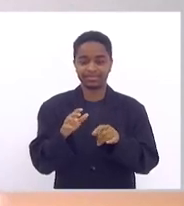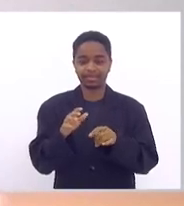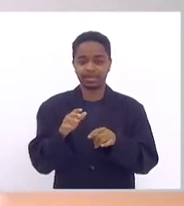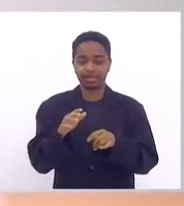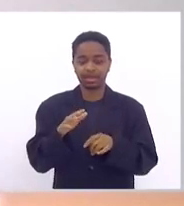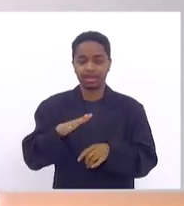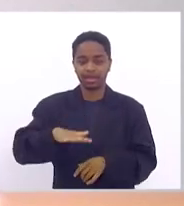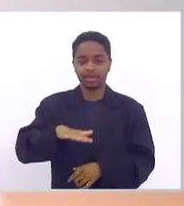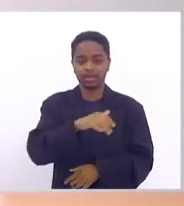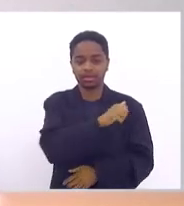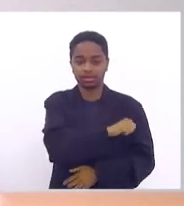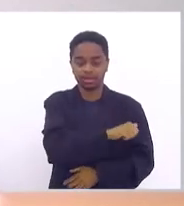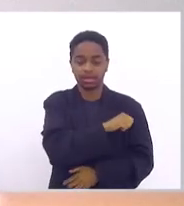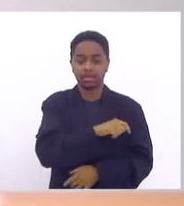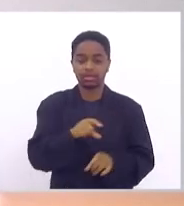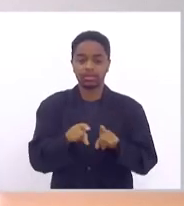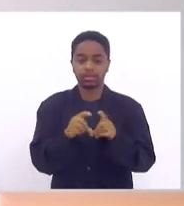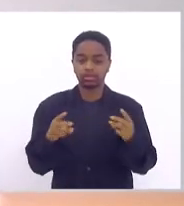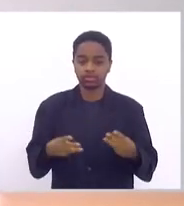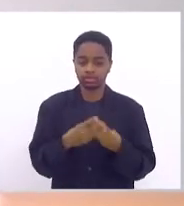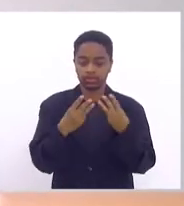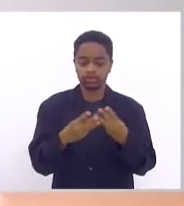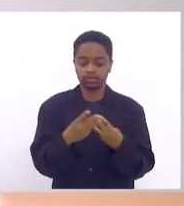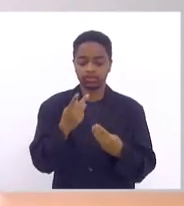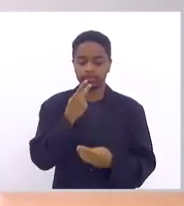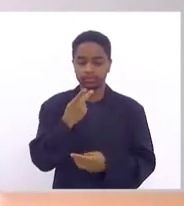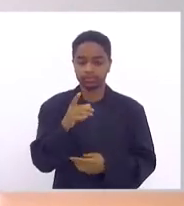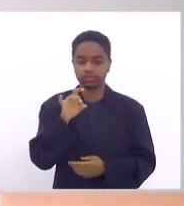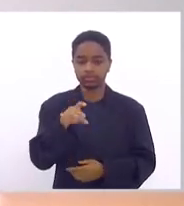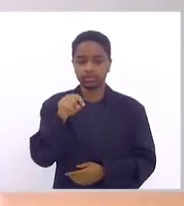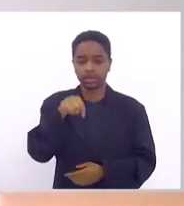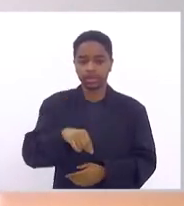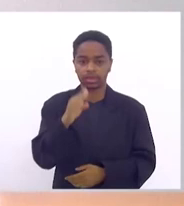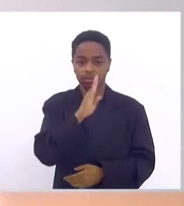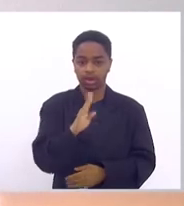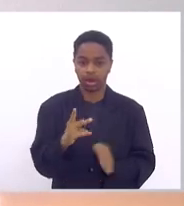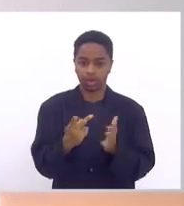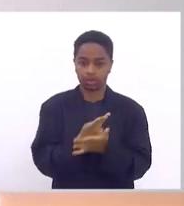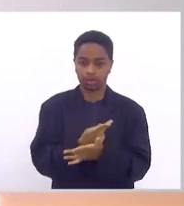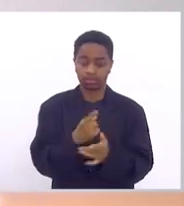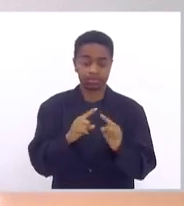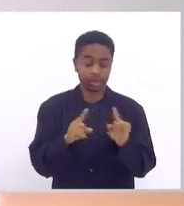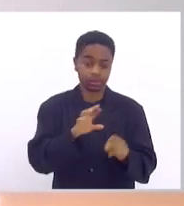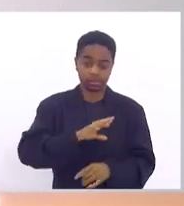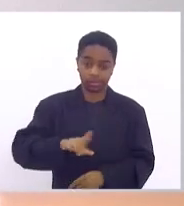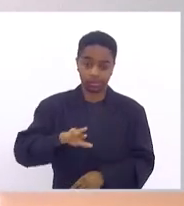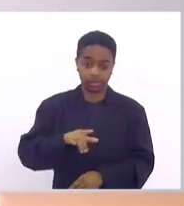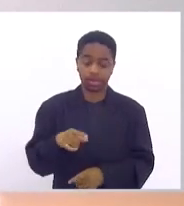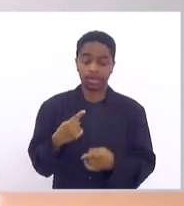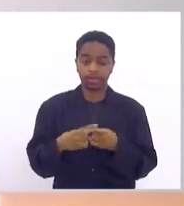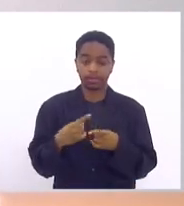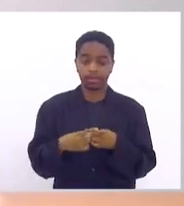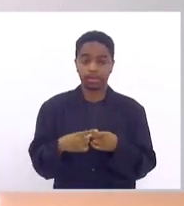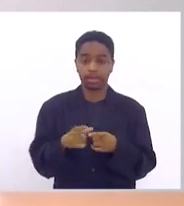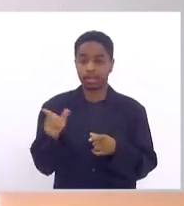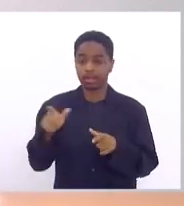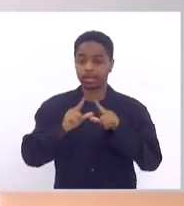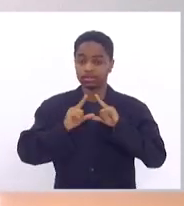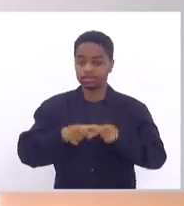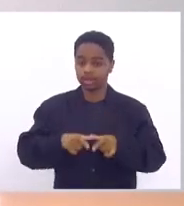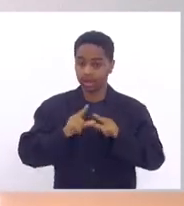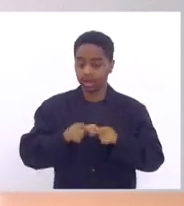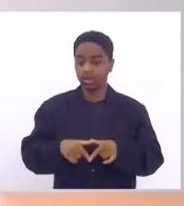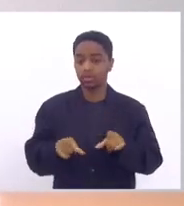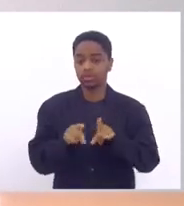Judeu e ele falou só no Brasil tem essa coisa eu disse só no Brasil não Israel keset no keset Israel nem